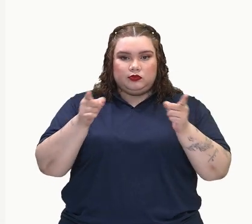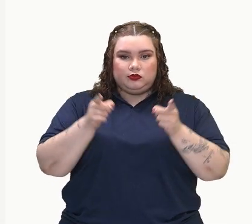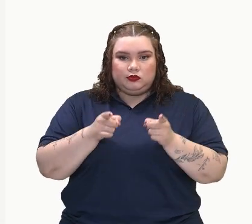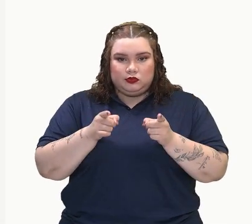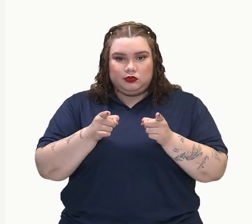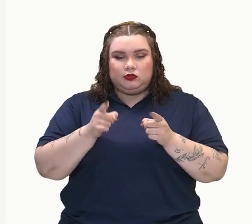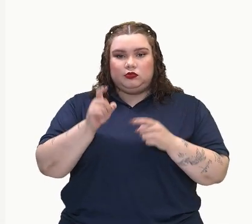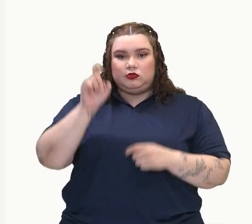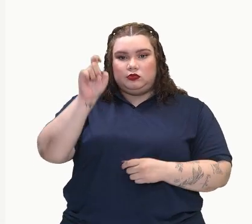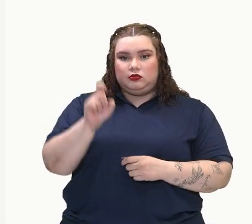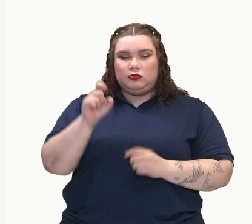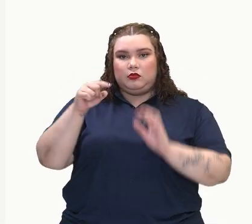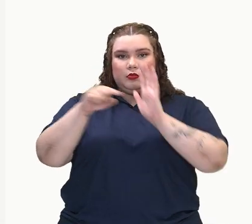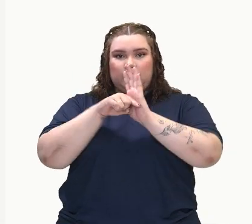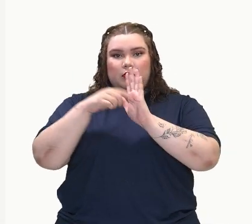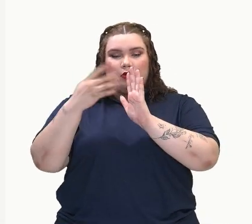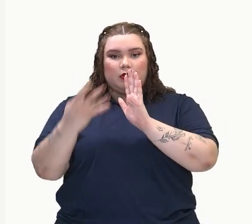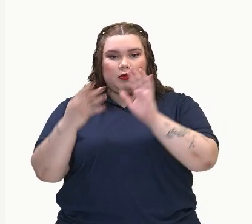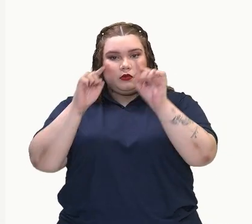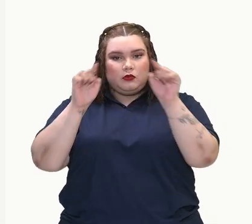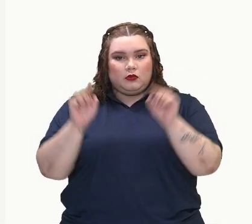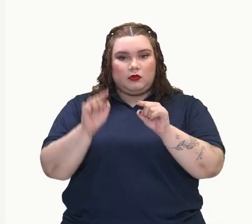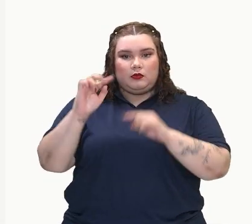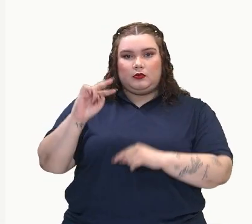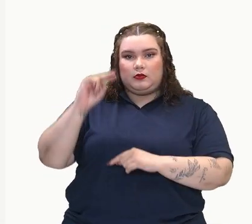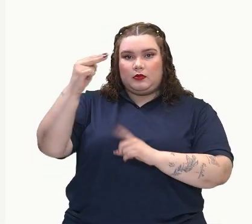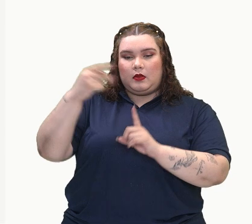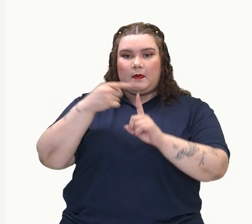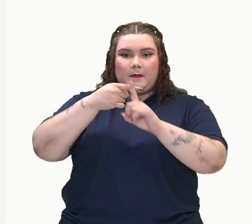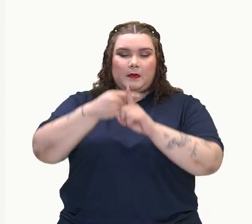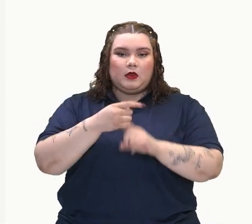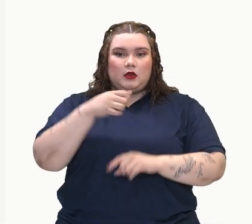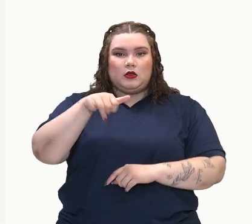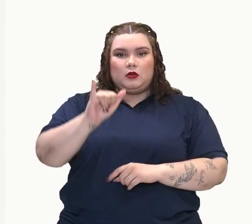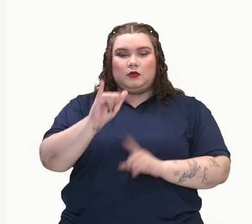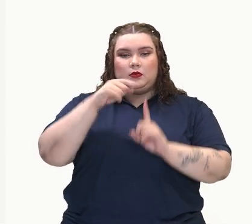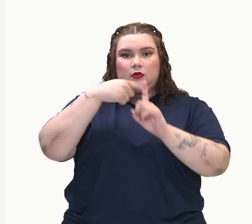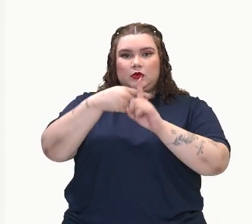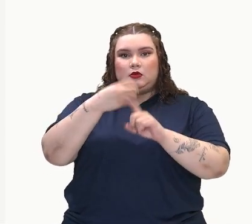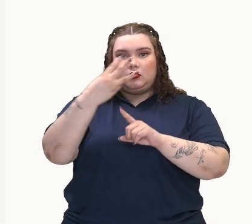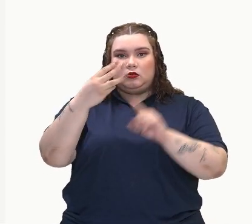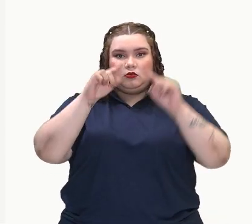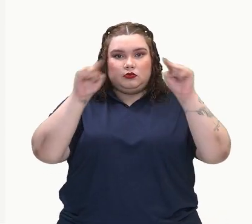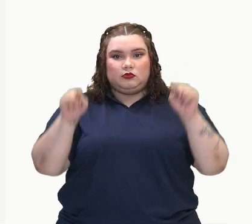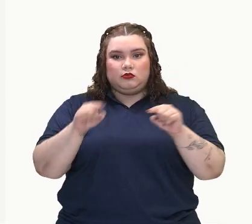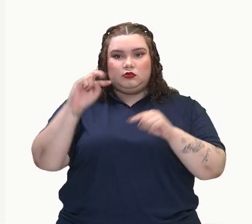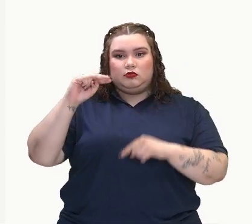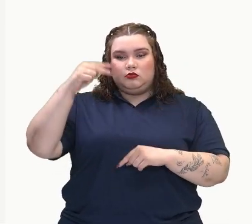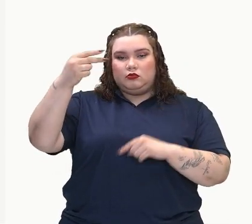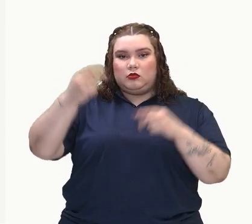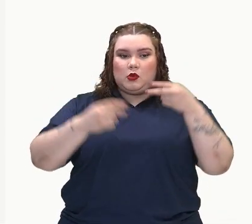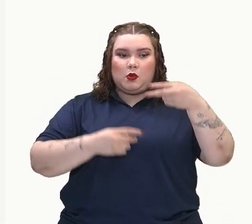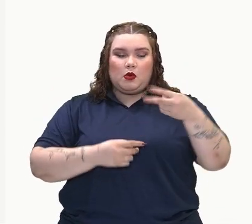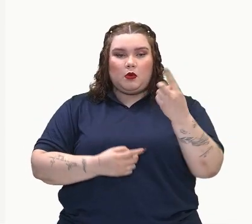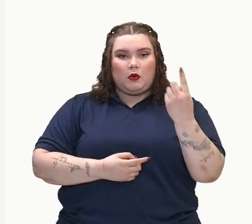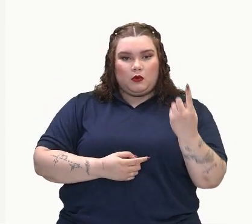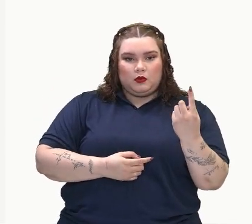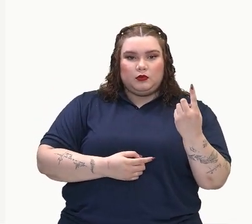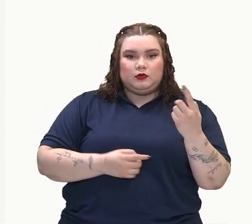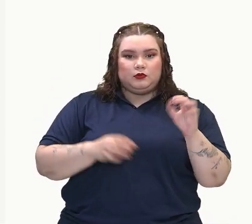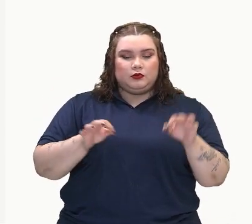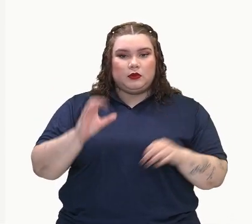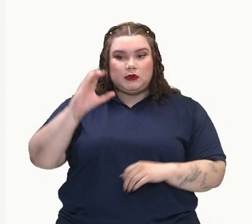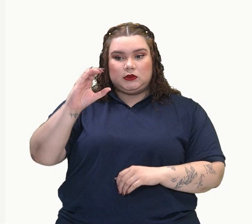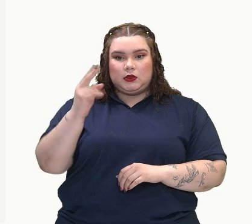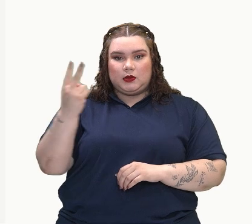x menos 4 ao quadrado mais y mais 3 ao quadrado igual a 1. Gente, aqui em C2, a gente de cara